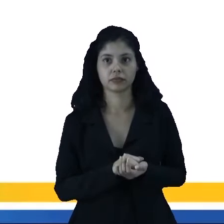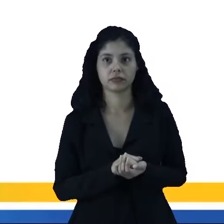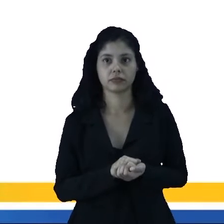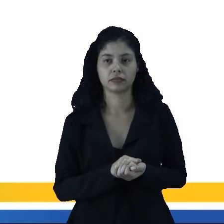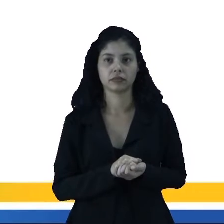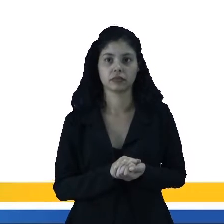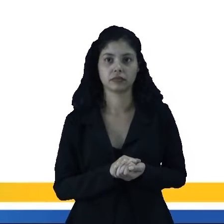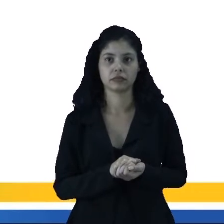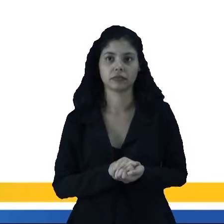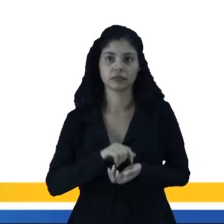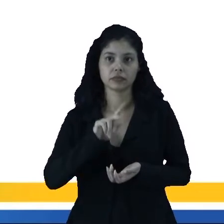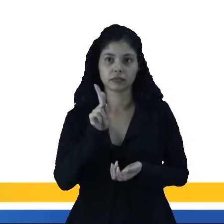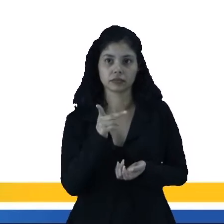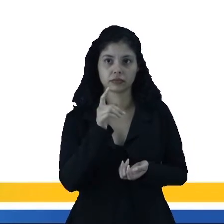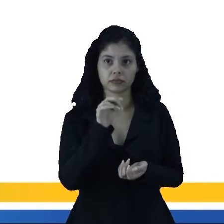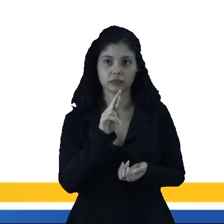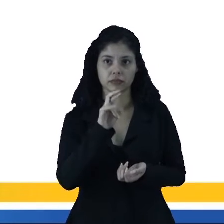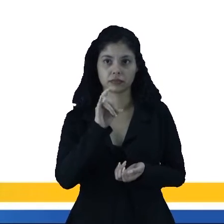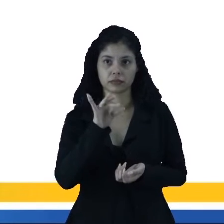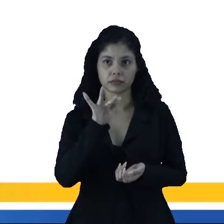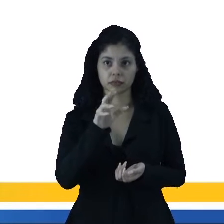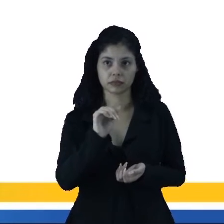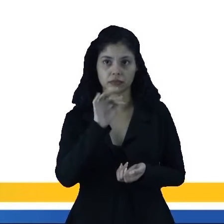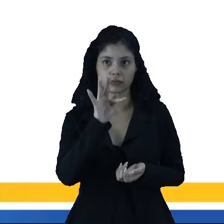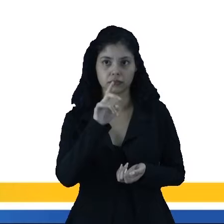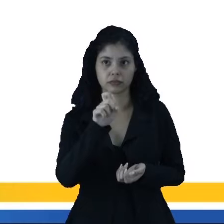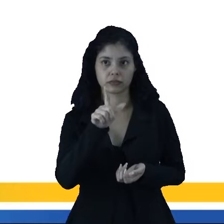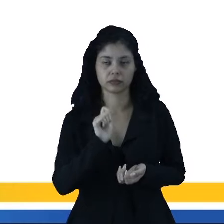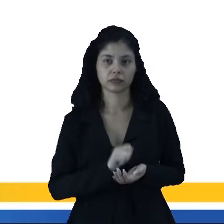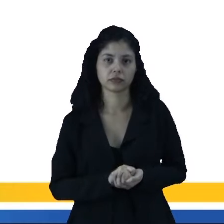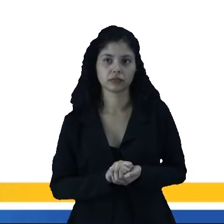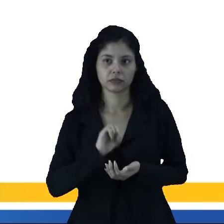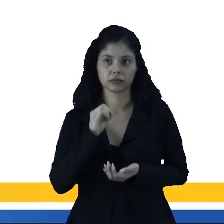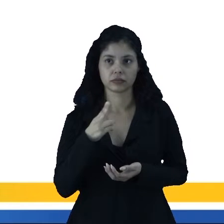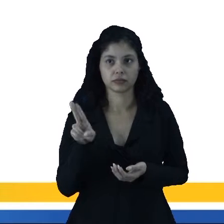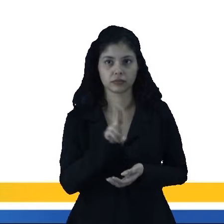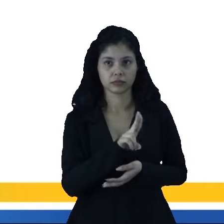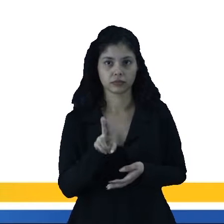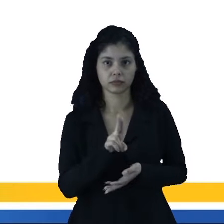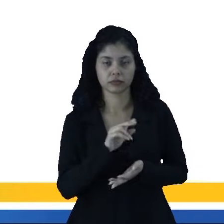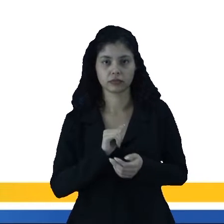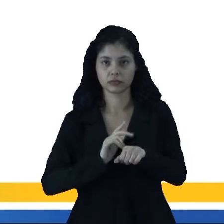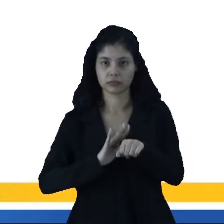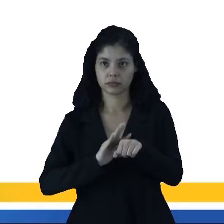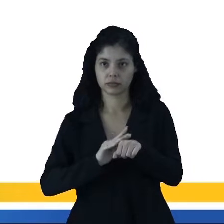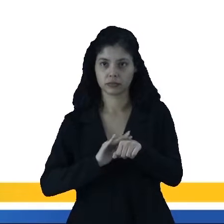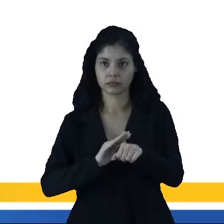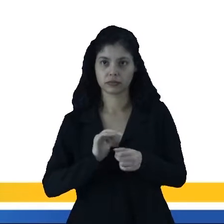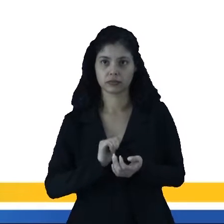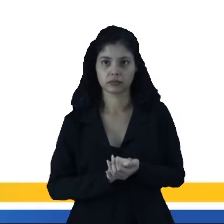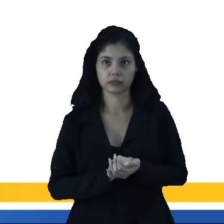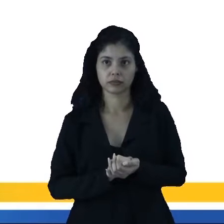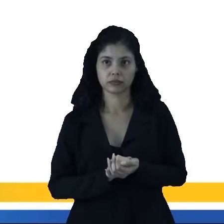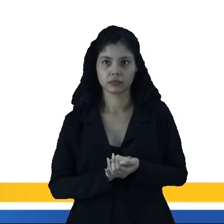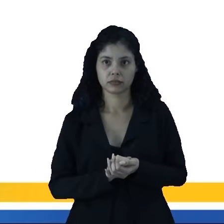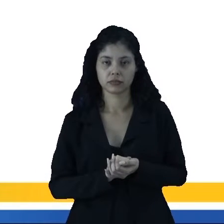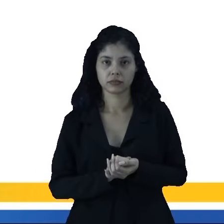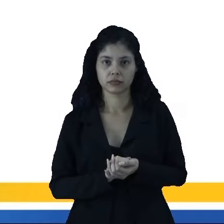a eritroplastose fetal, ou então também que a gente pode chamar de a doença hemolífica